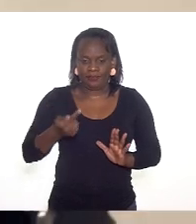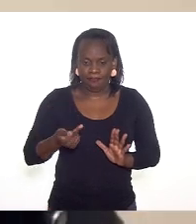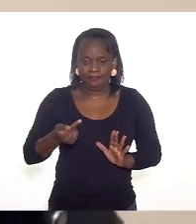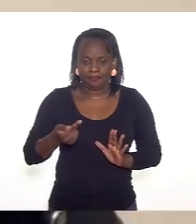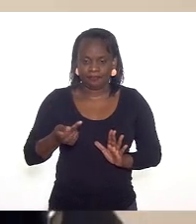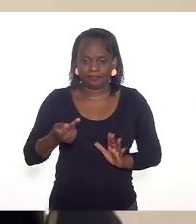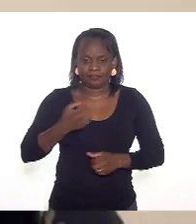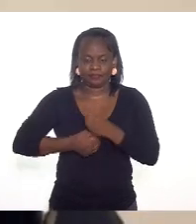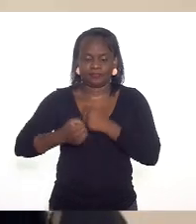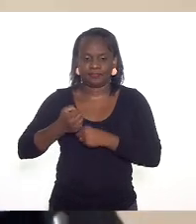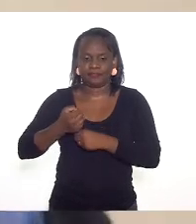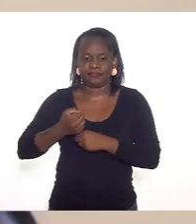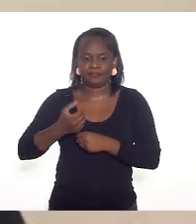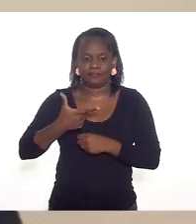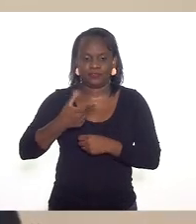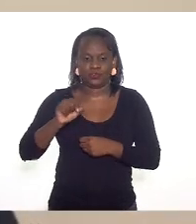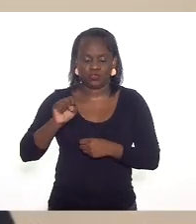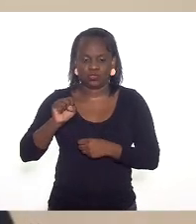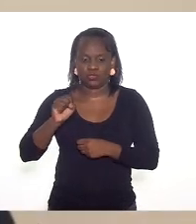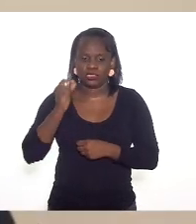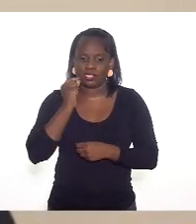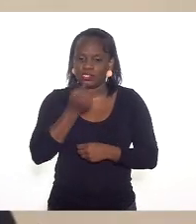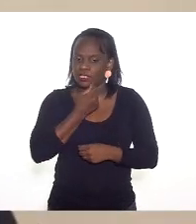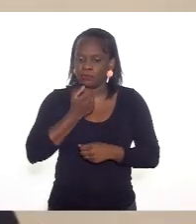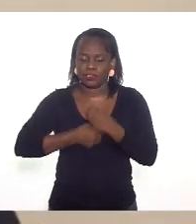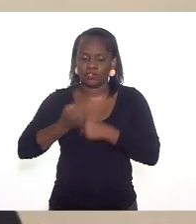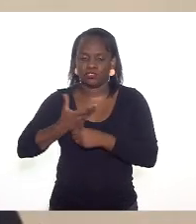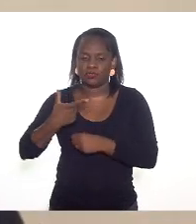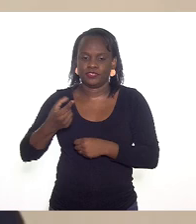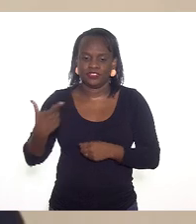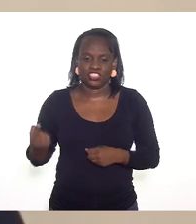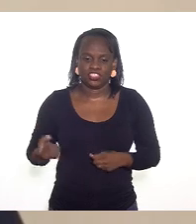9027 de 28 de setembro de 20.